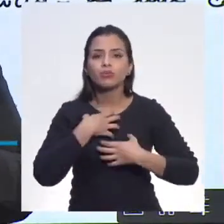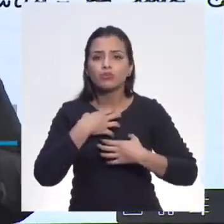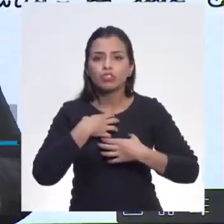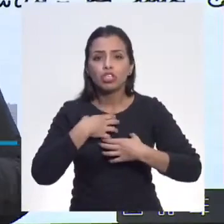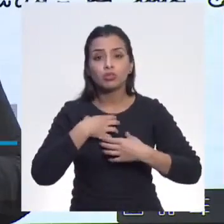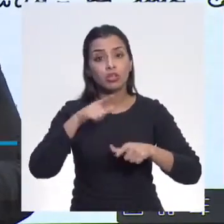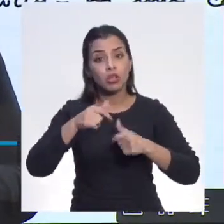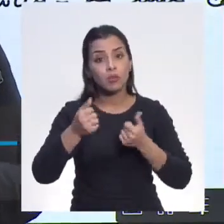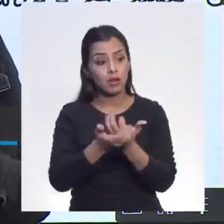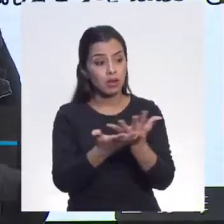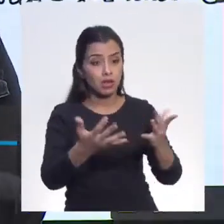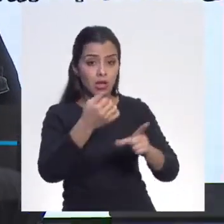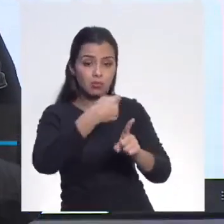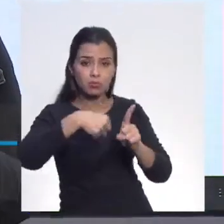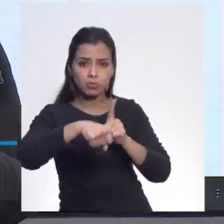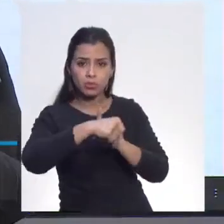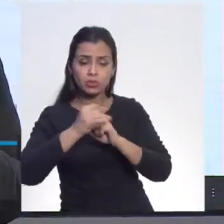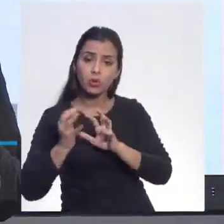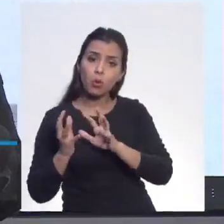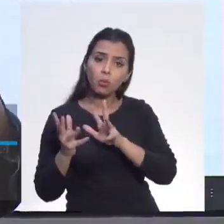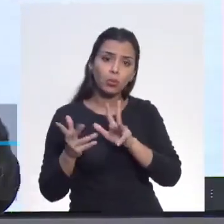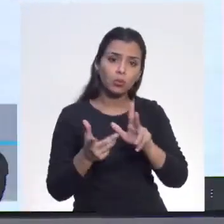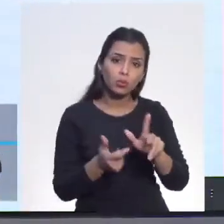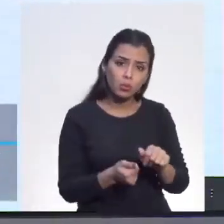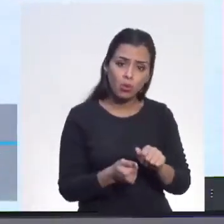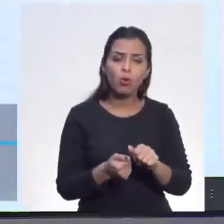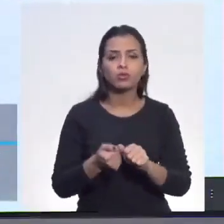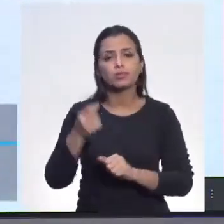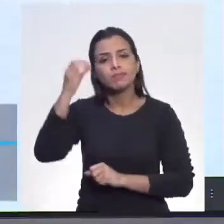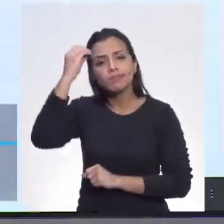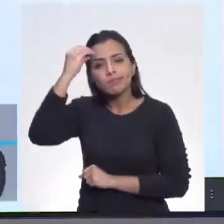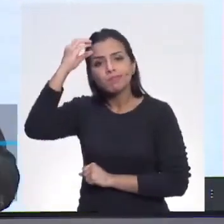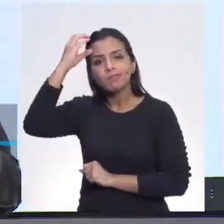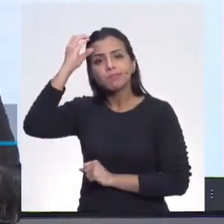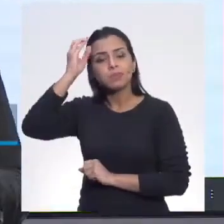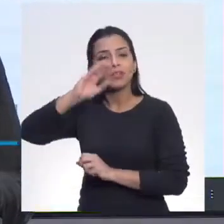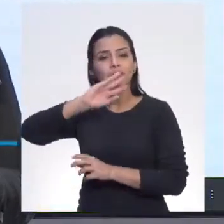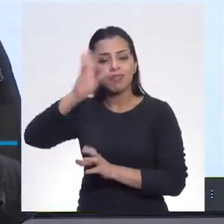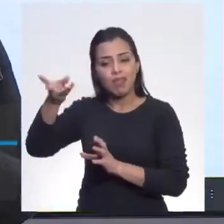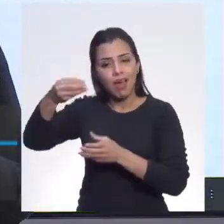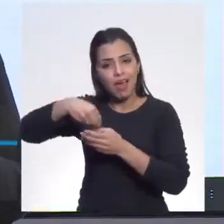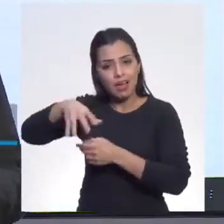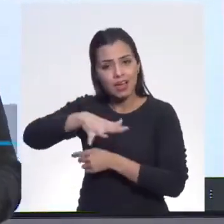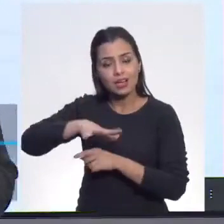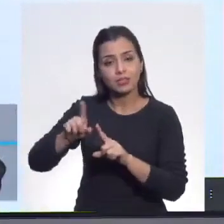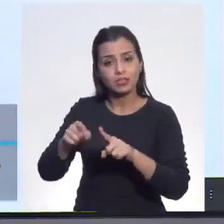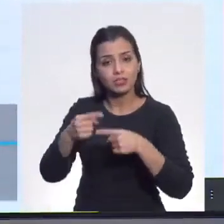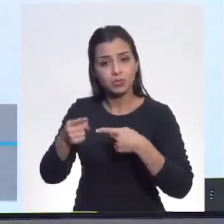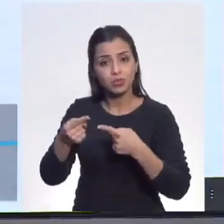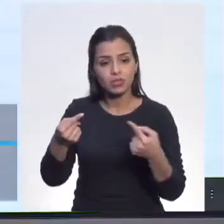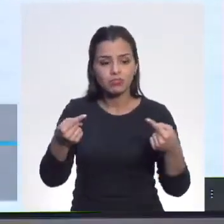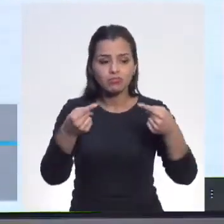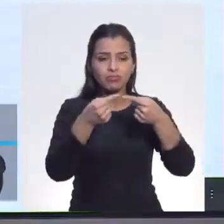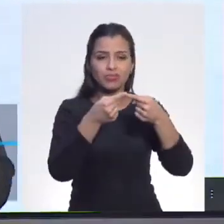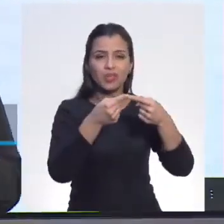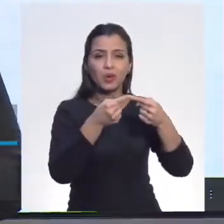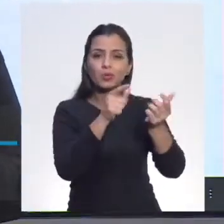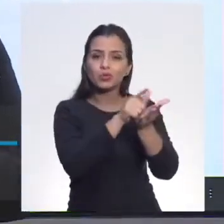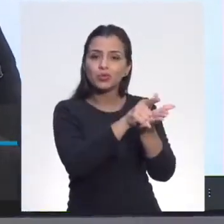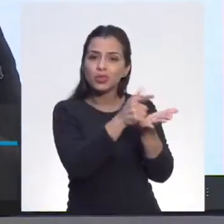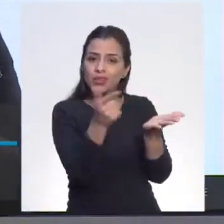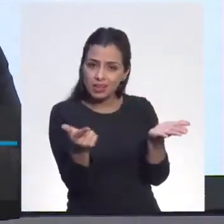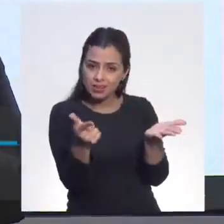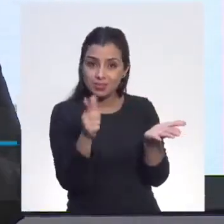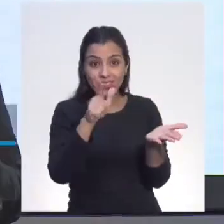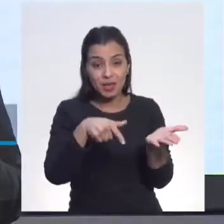da população todo o seu conhecimento, né, dentro da área de música, aliando ao jornalismo, que é muito